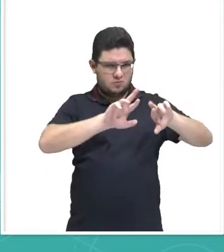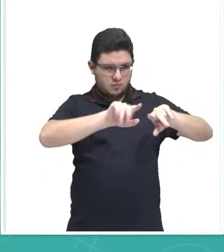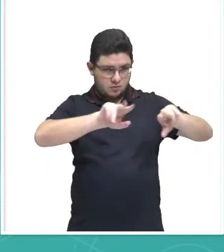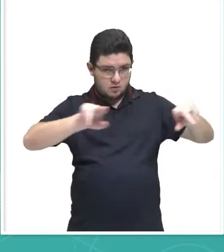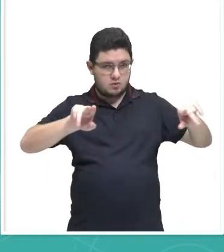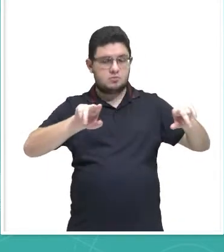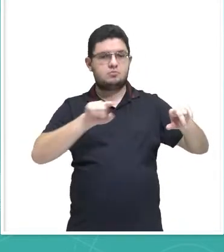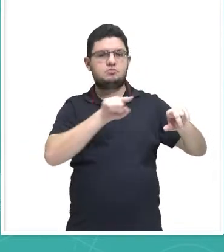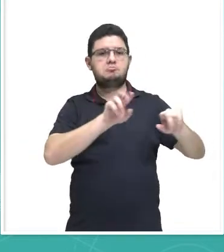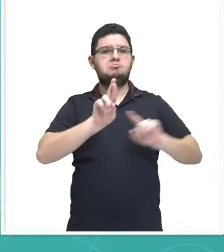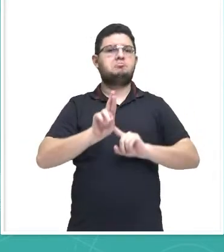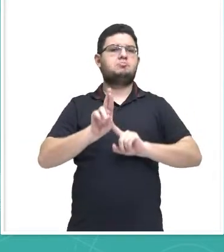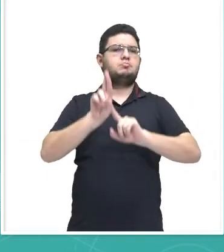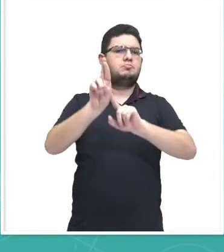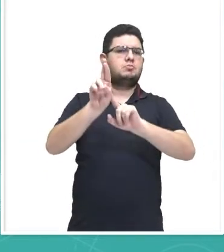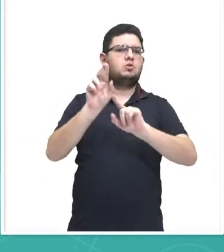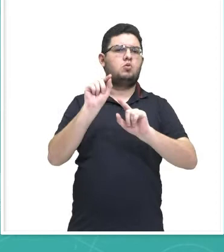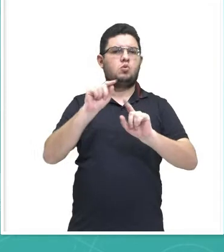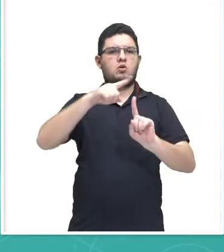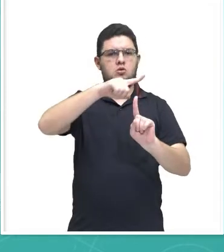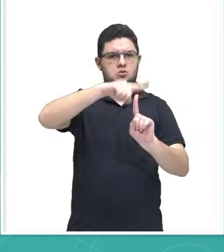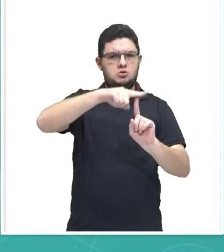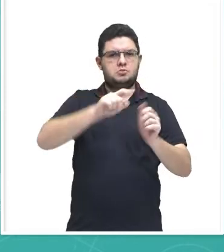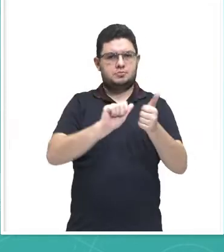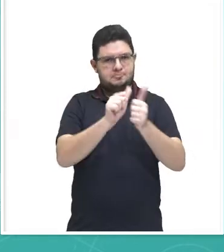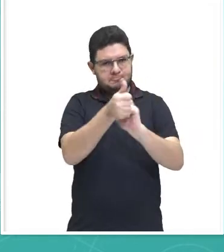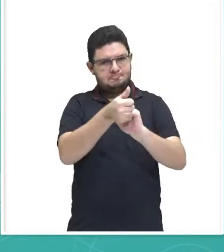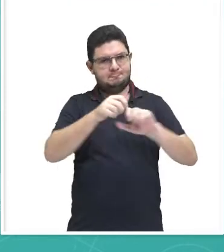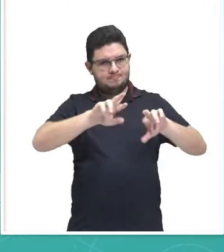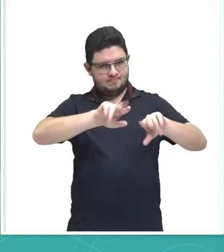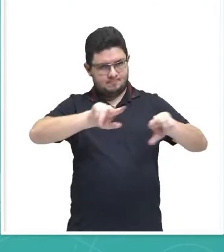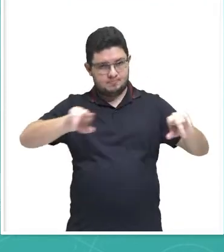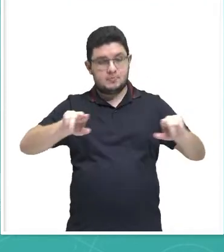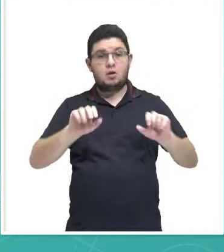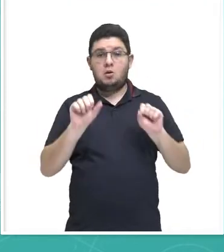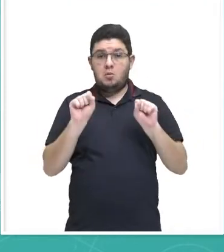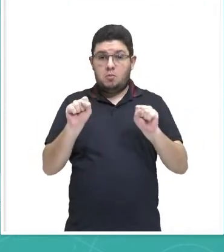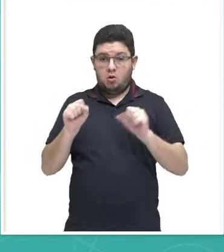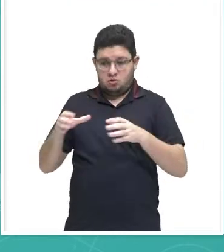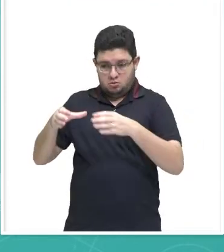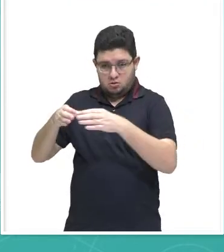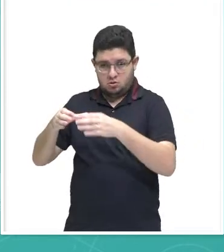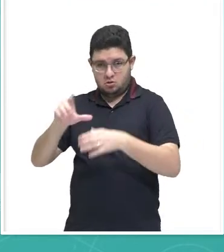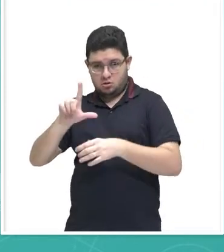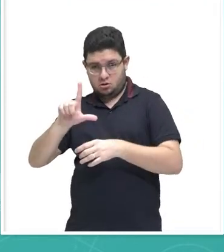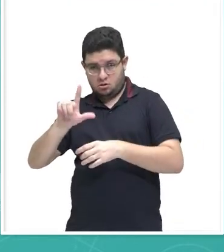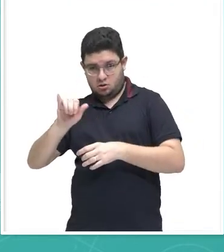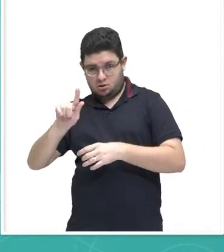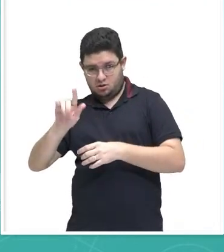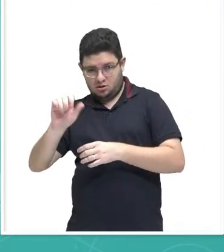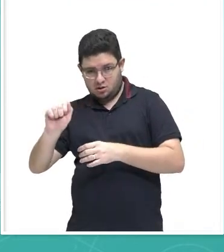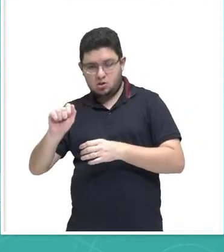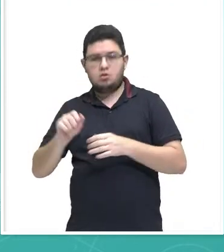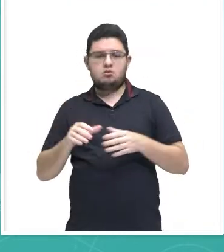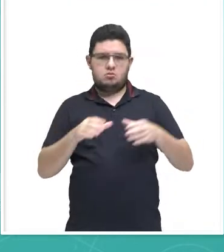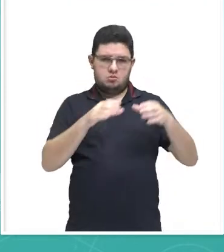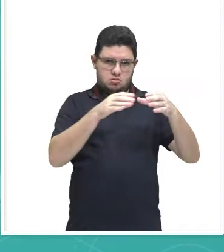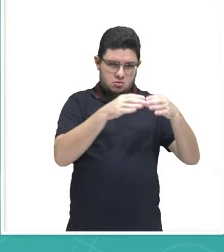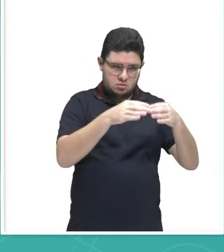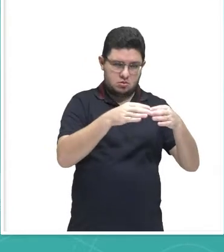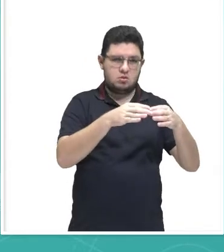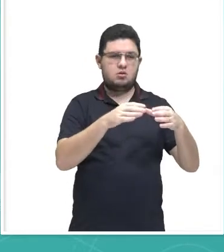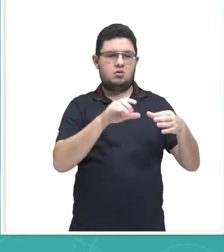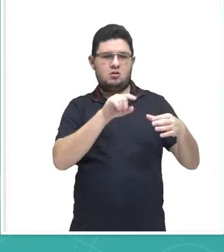regem cada modalidade esportiva, sejam ligas, federações, confederações ou